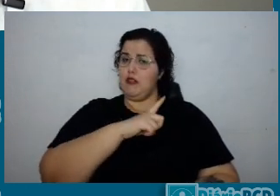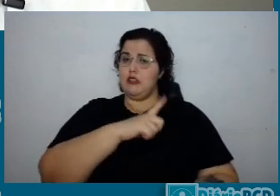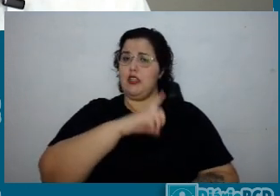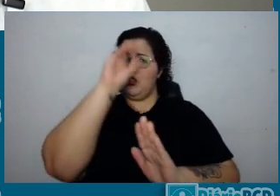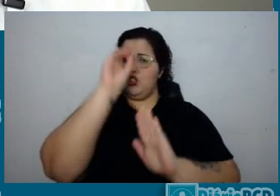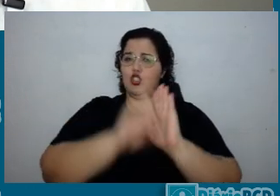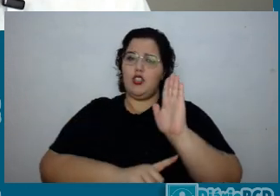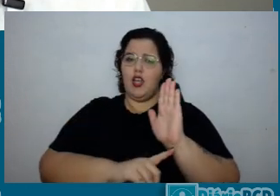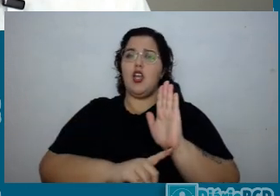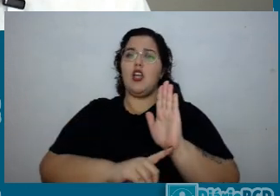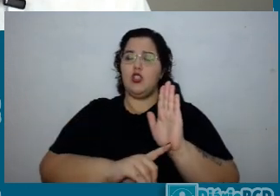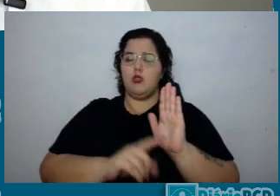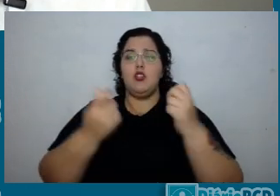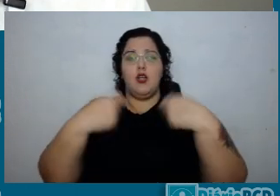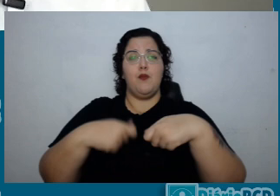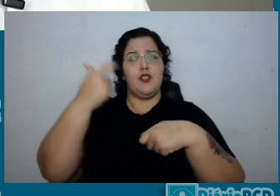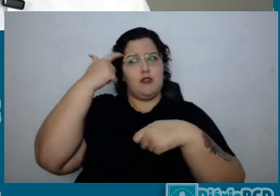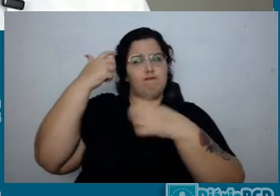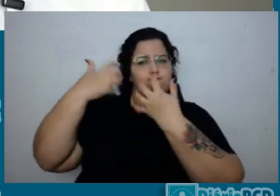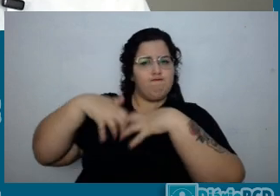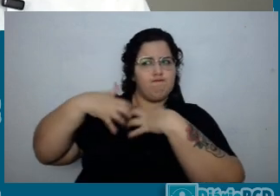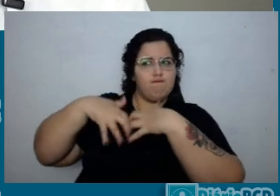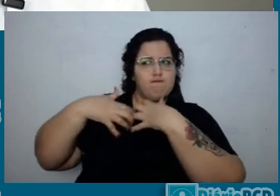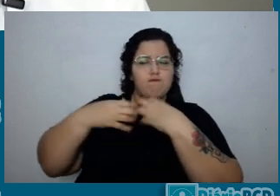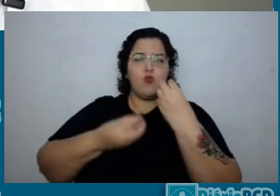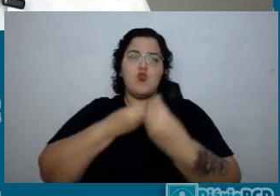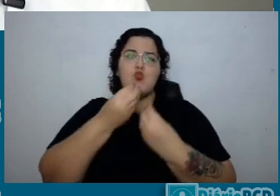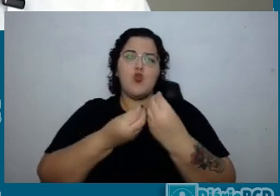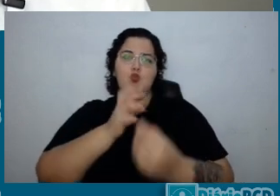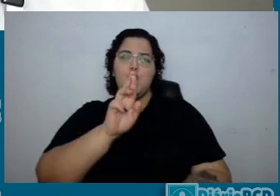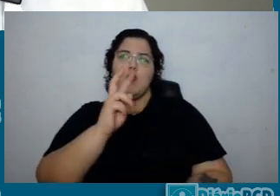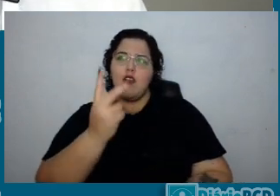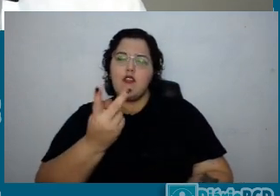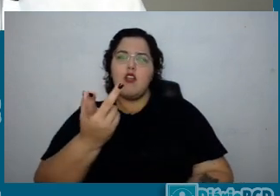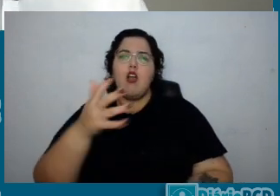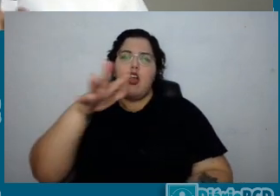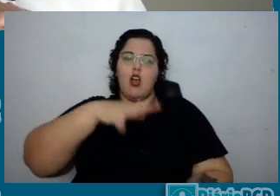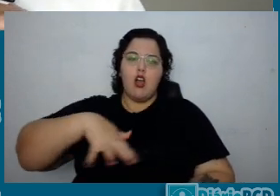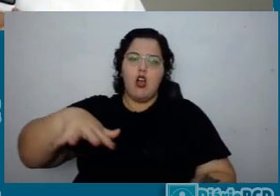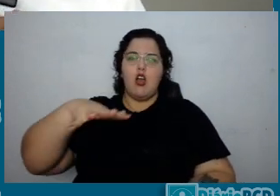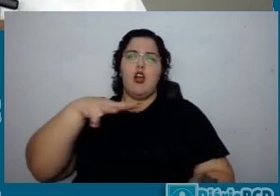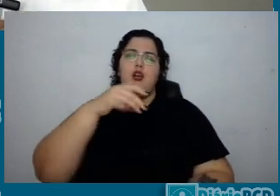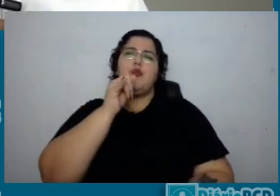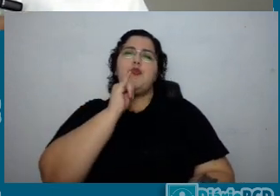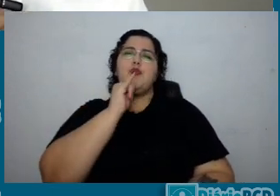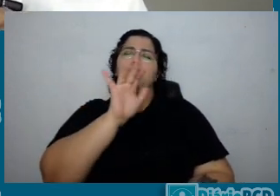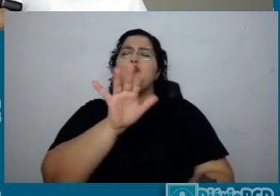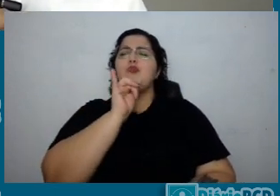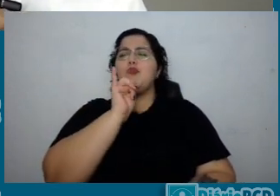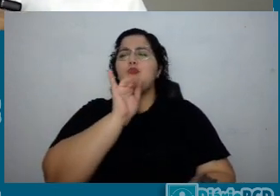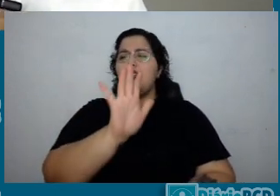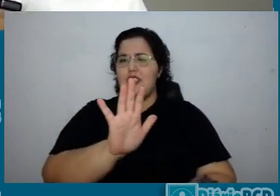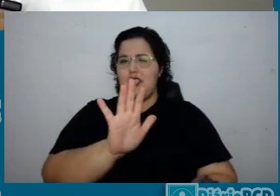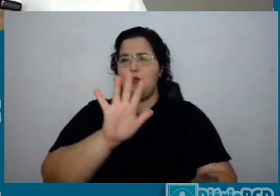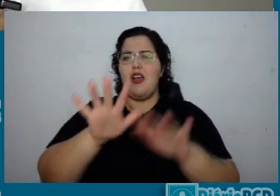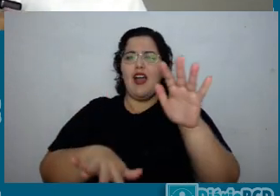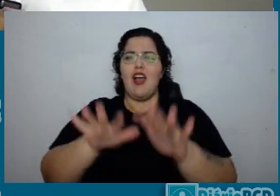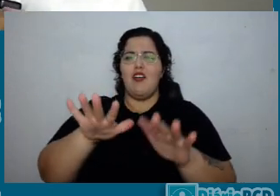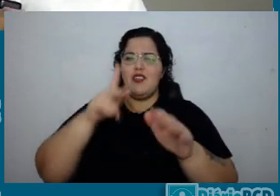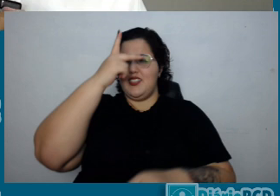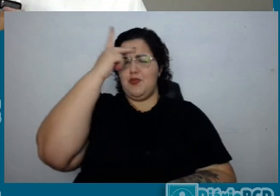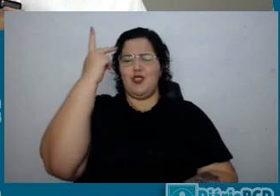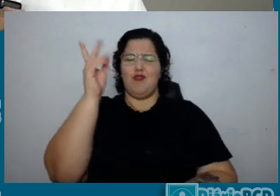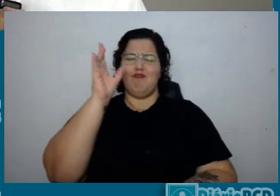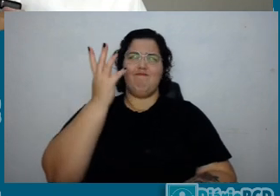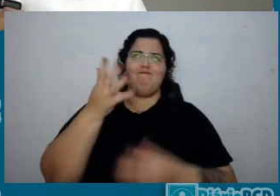direitos, também é uma forma de racionalizar os recursos humanos, os recursos públicos. Eu vou dar um exemplo, sabe, Abrão? Porque às vezes fica